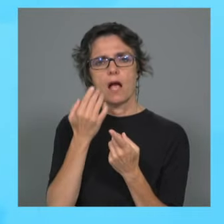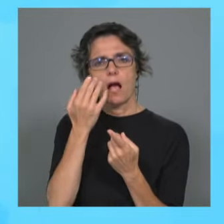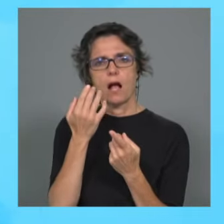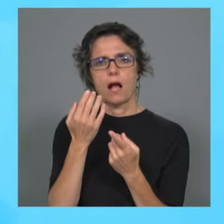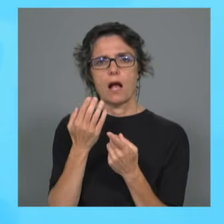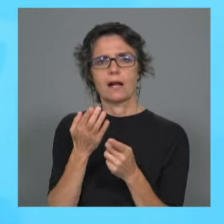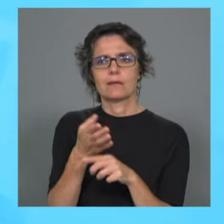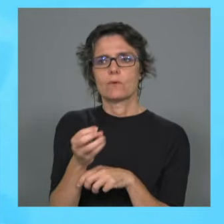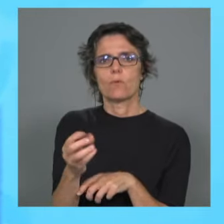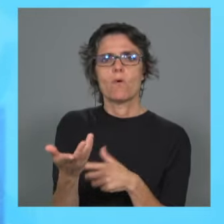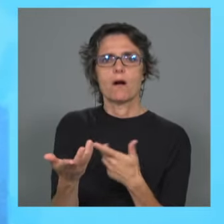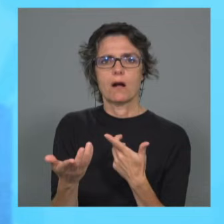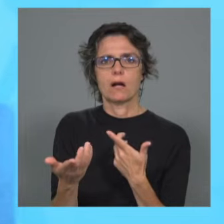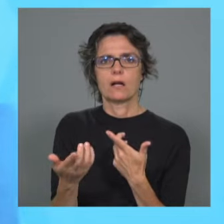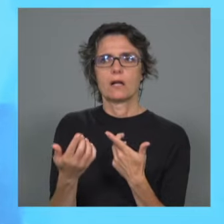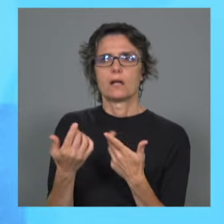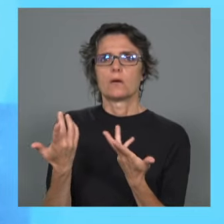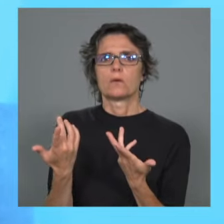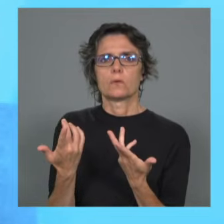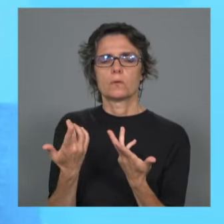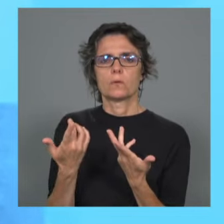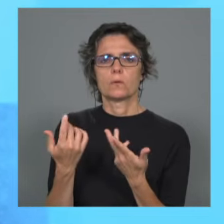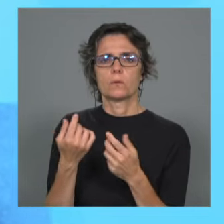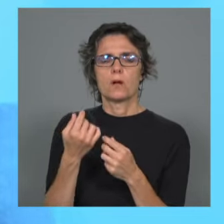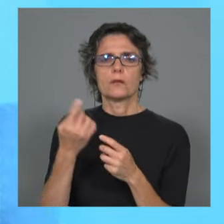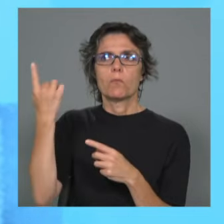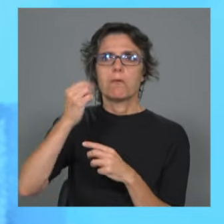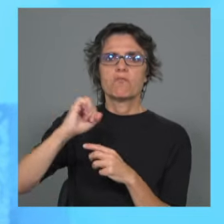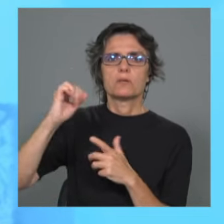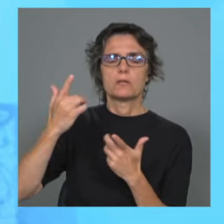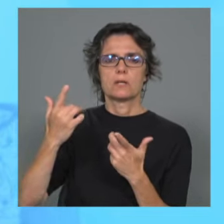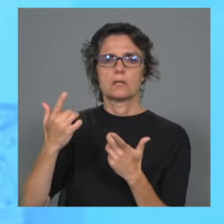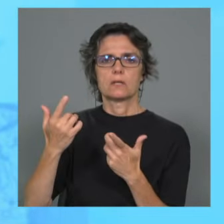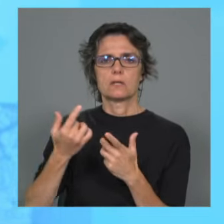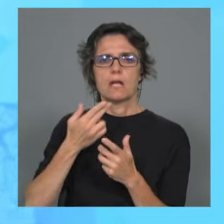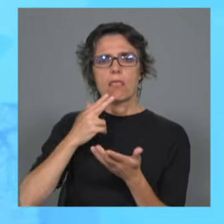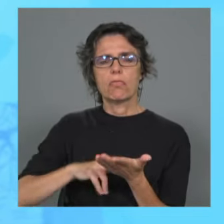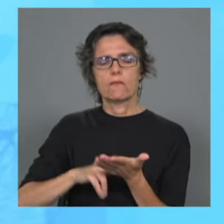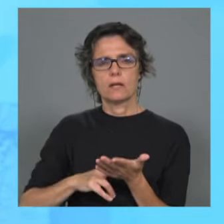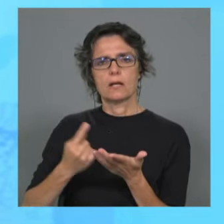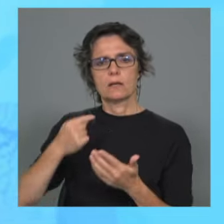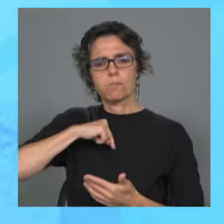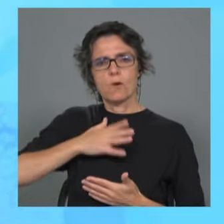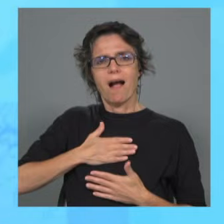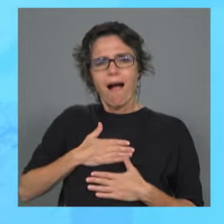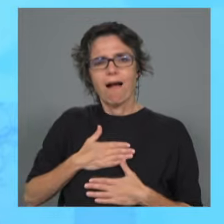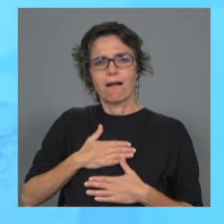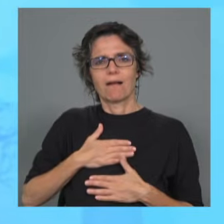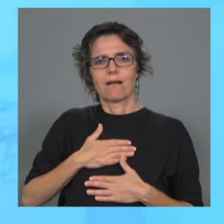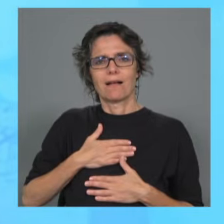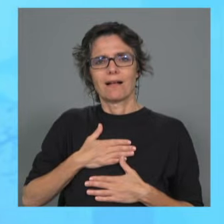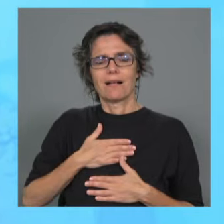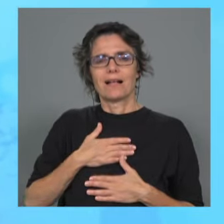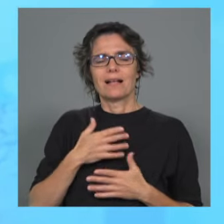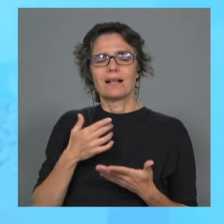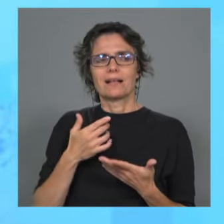longe buscar esse mandamento para pormos em prática, mas que Deus coloca até dentro de nós, não é? É algo um